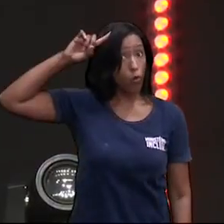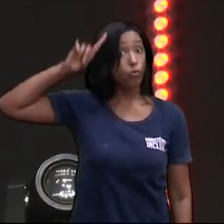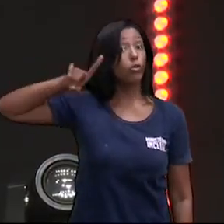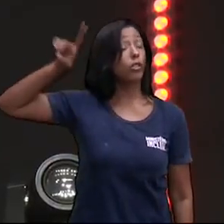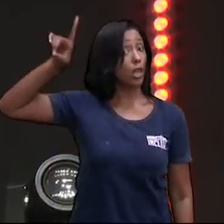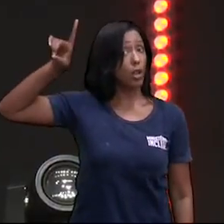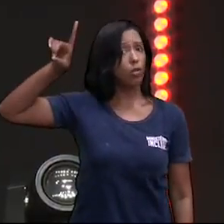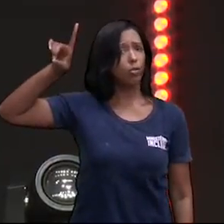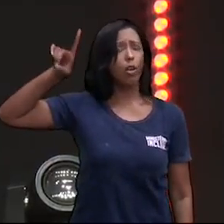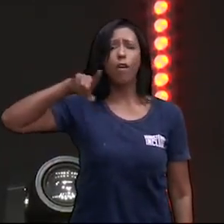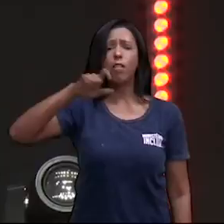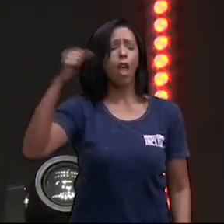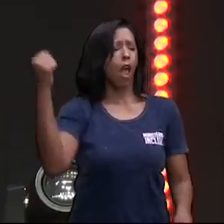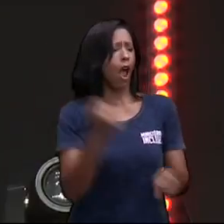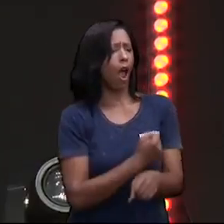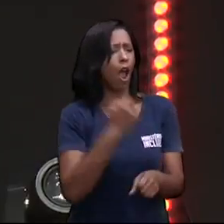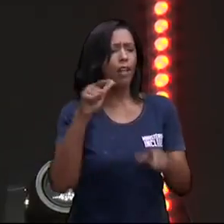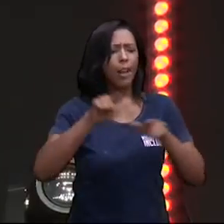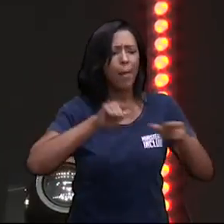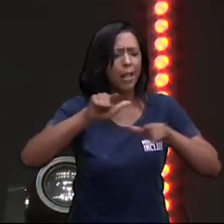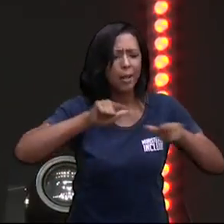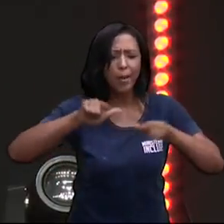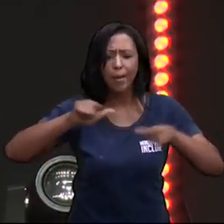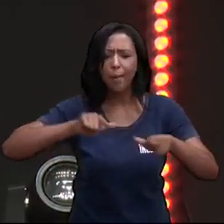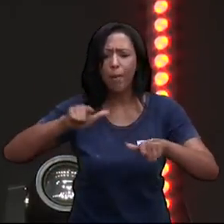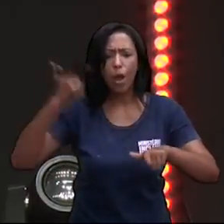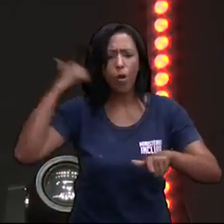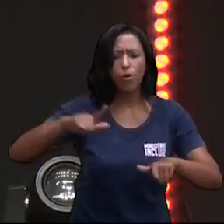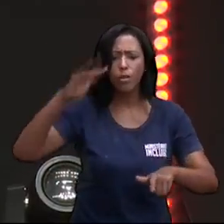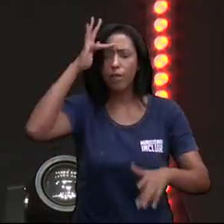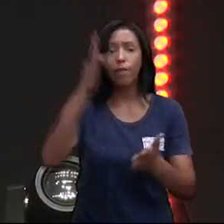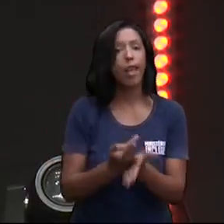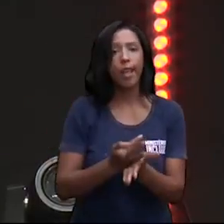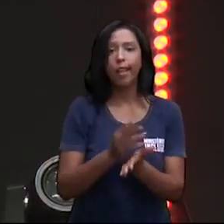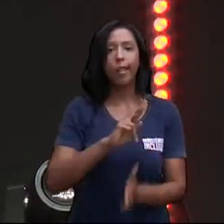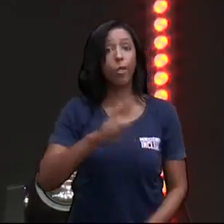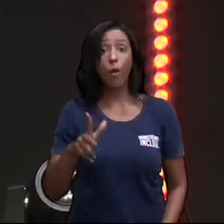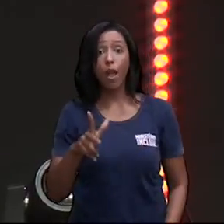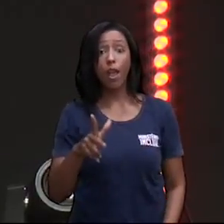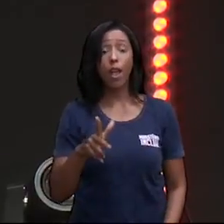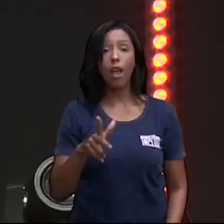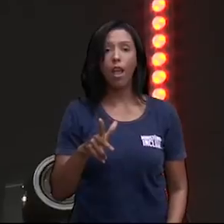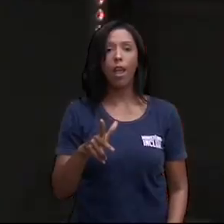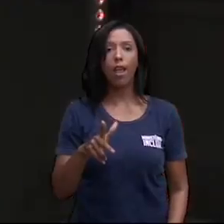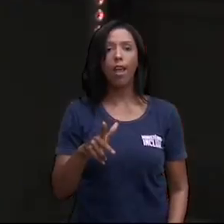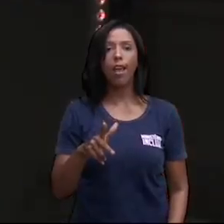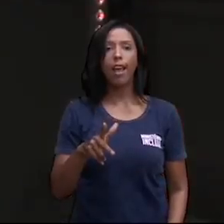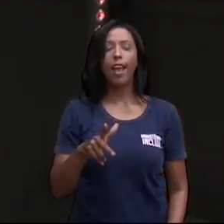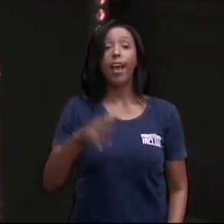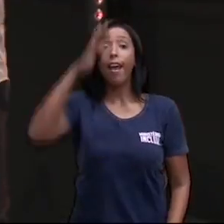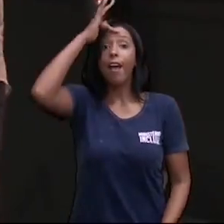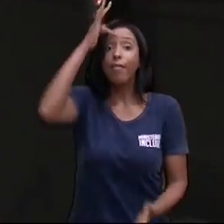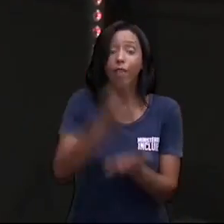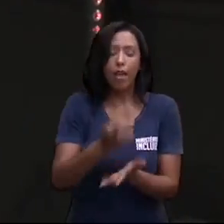não por obras para que ninguém se glorie essa fé